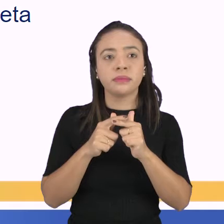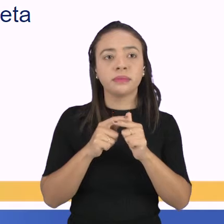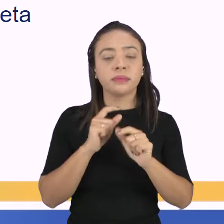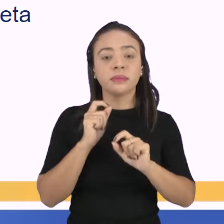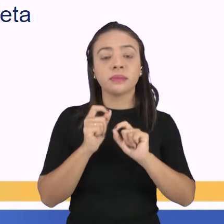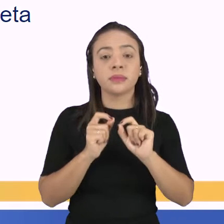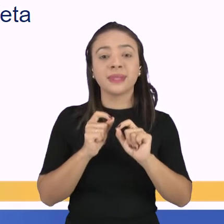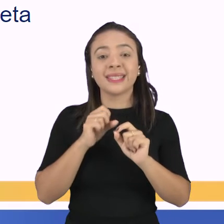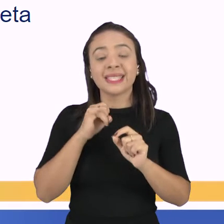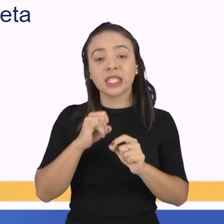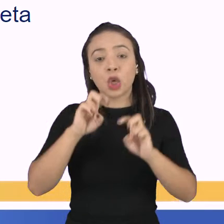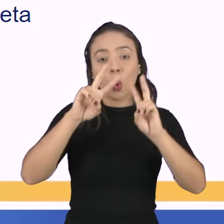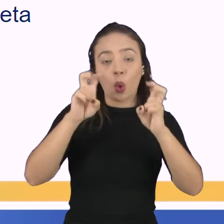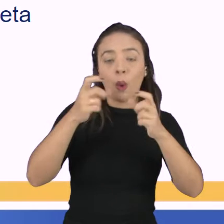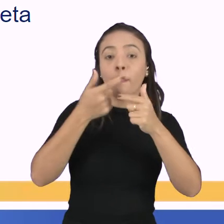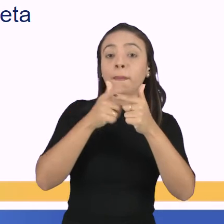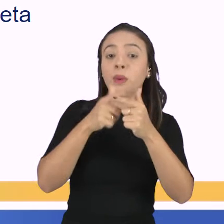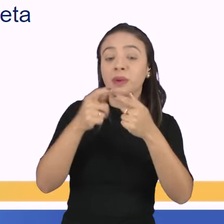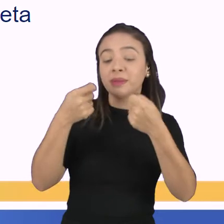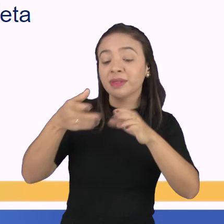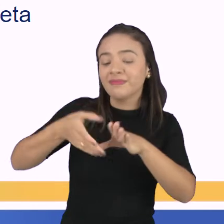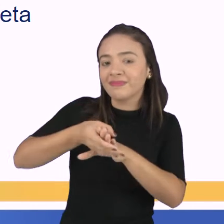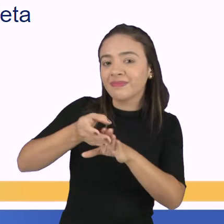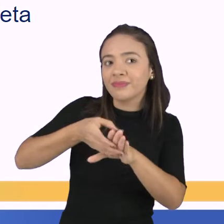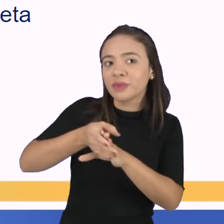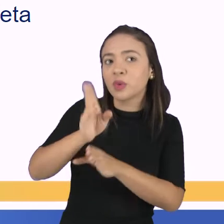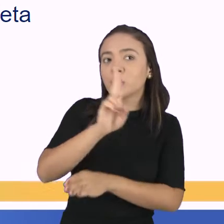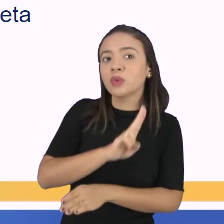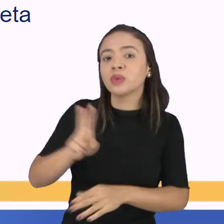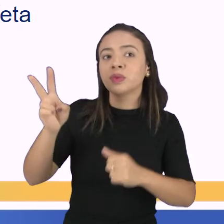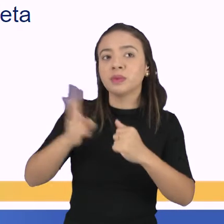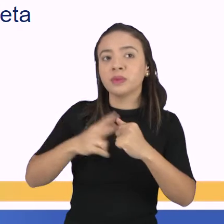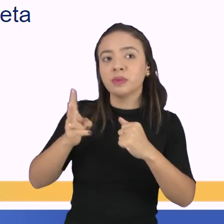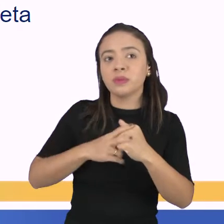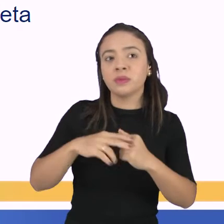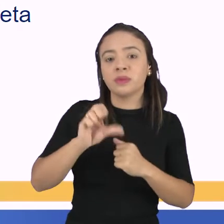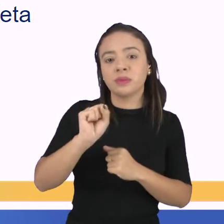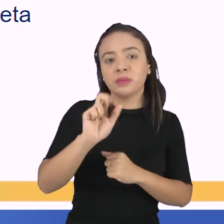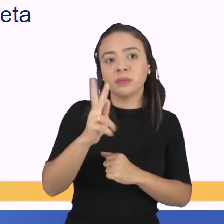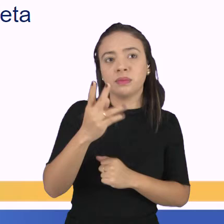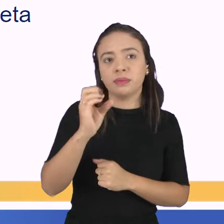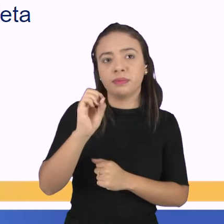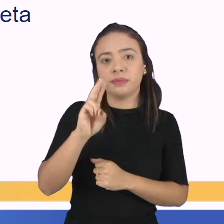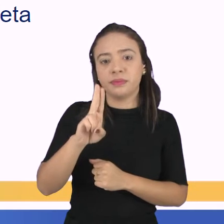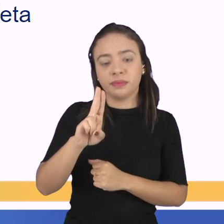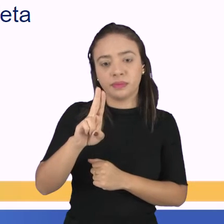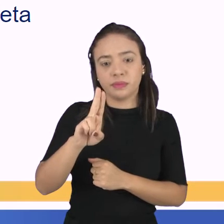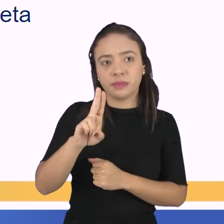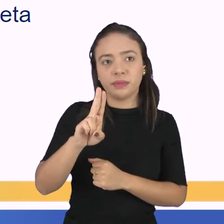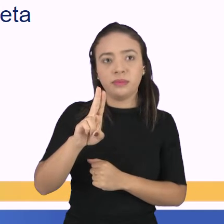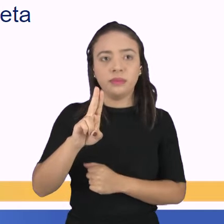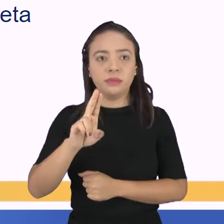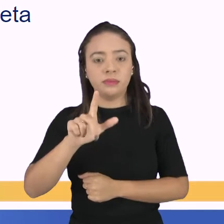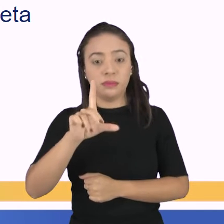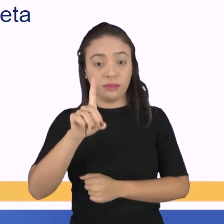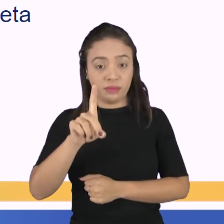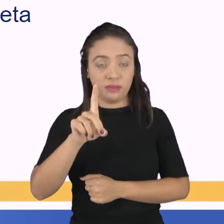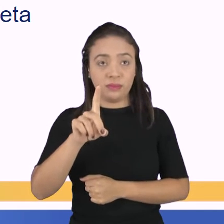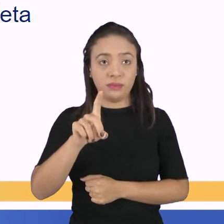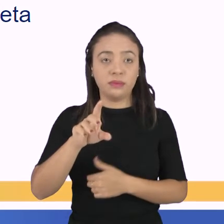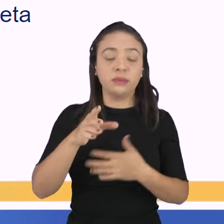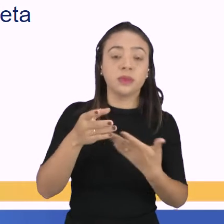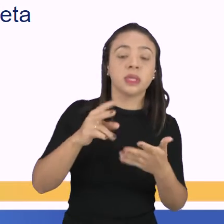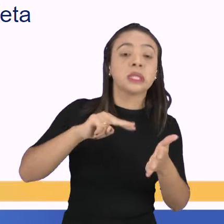fala de problemas e precisamos dar conselho, a gente usa o verbo modal should. Ele é aquele deveria que a gente usa